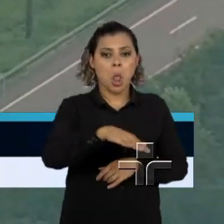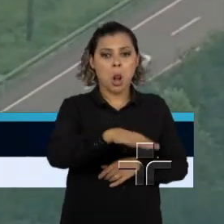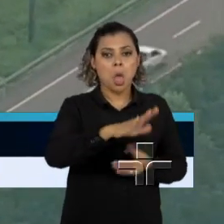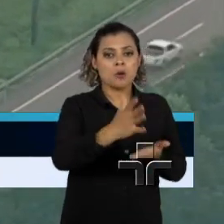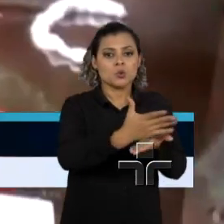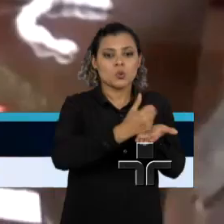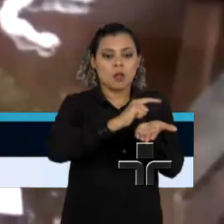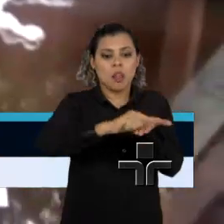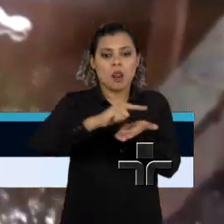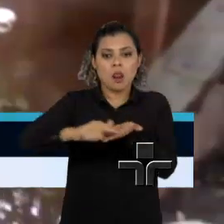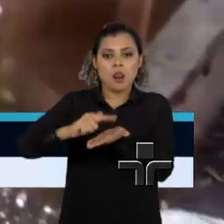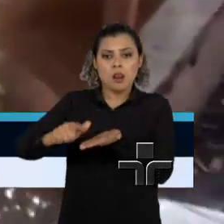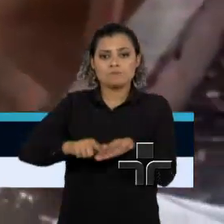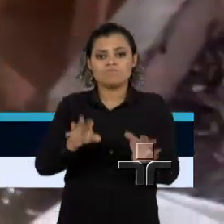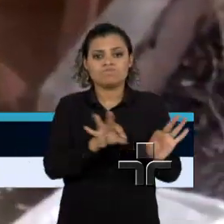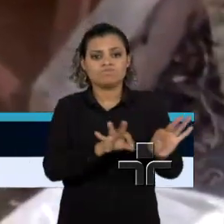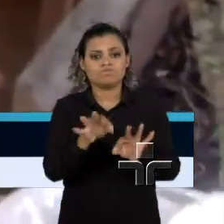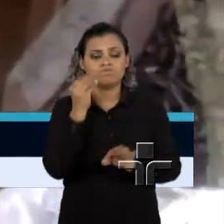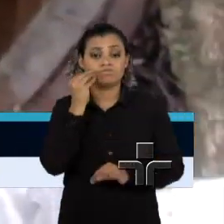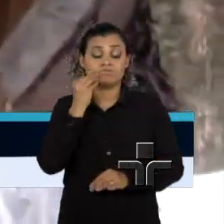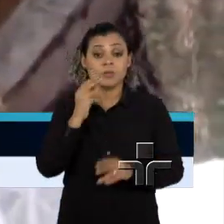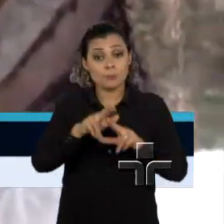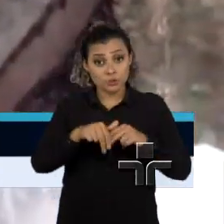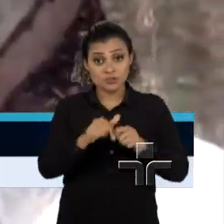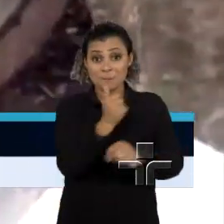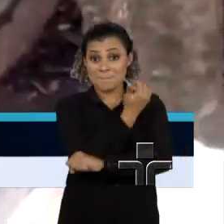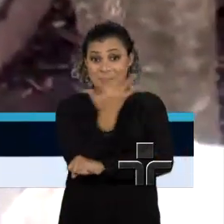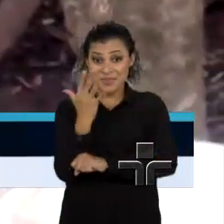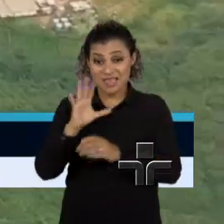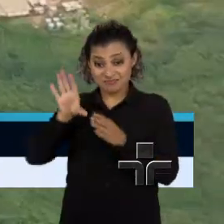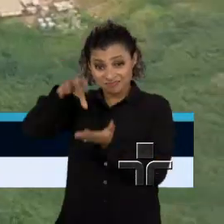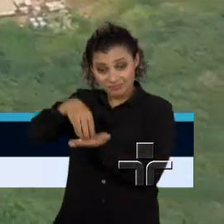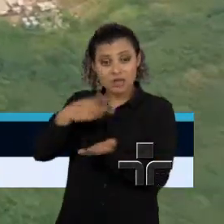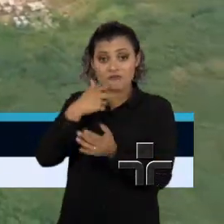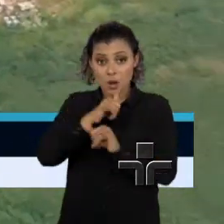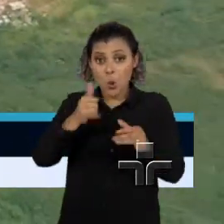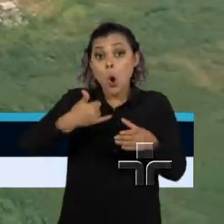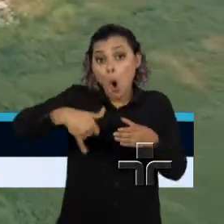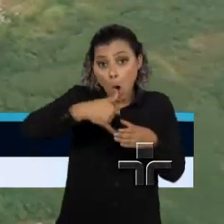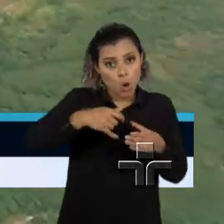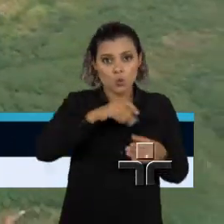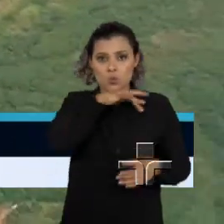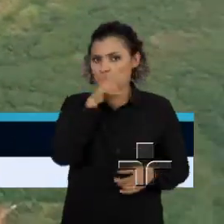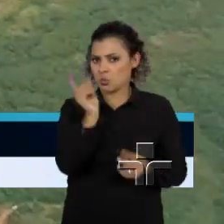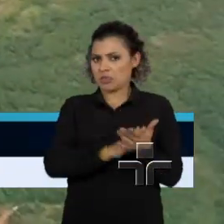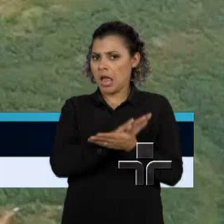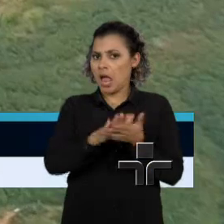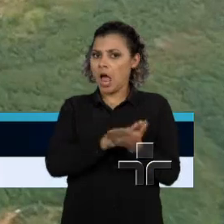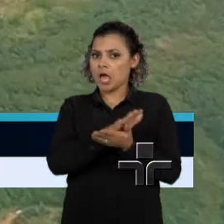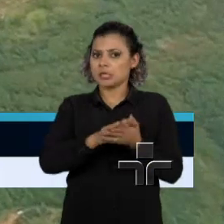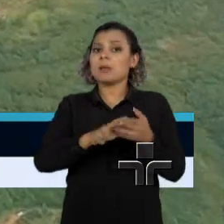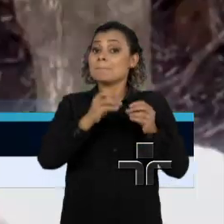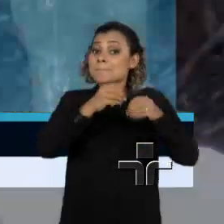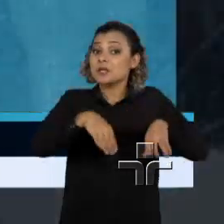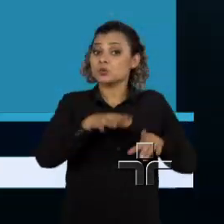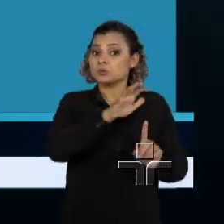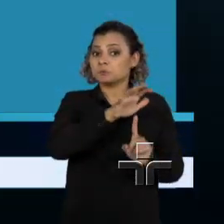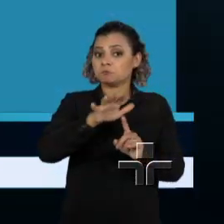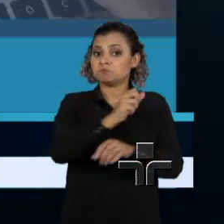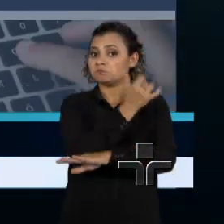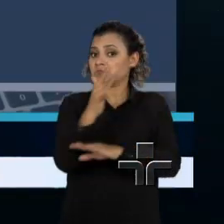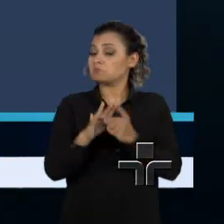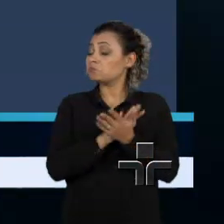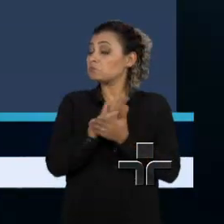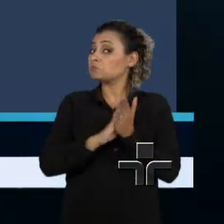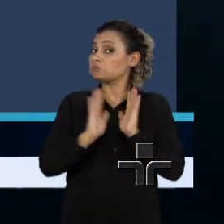trabalham no local. A Agência Estadual do Meio Ambiente disse que o óleo não é inflamável e analisa o impacto ambiental. Em nota,